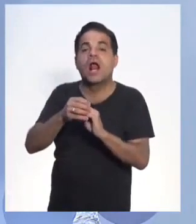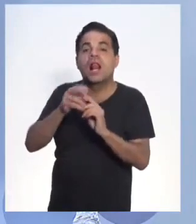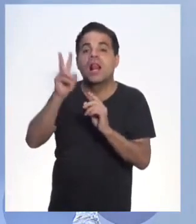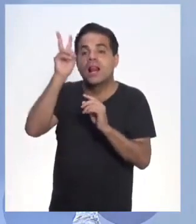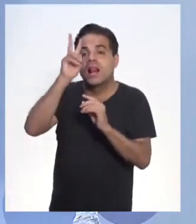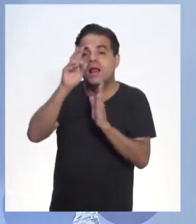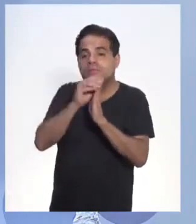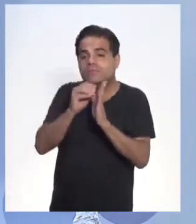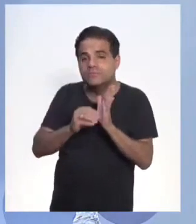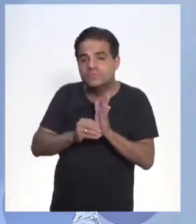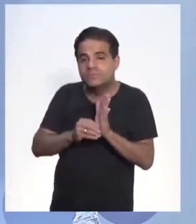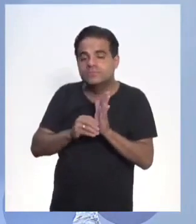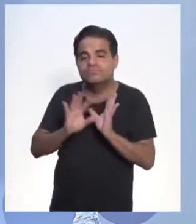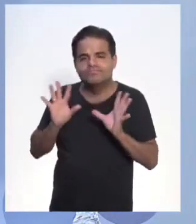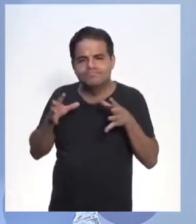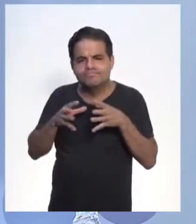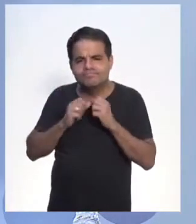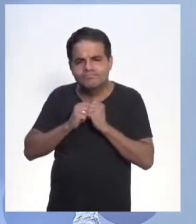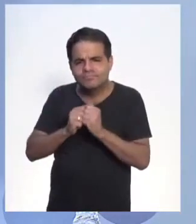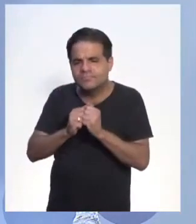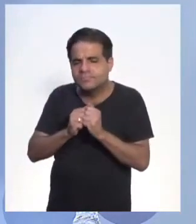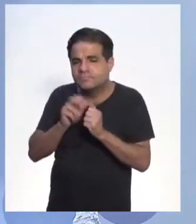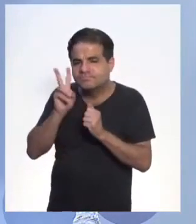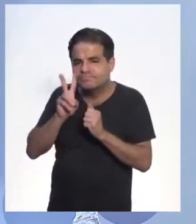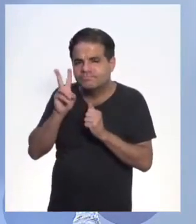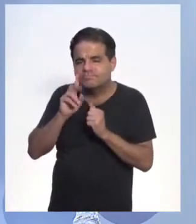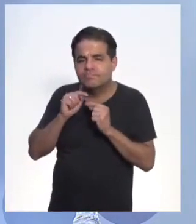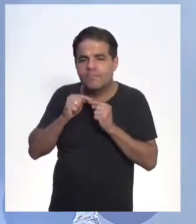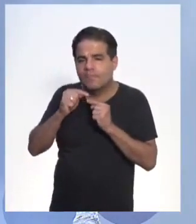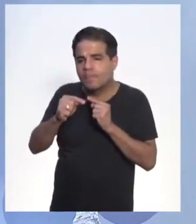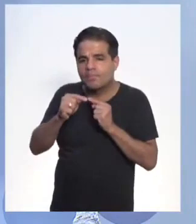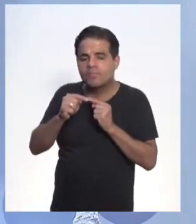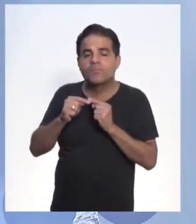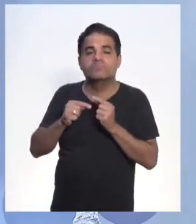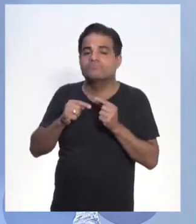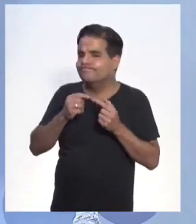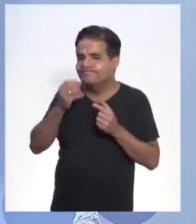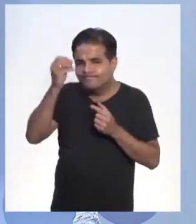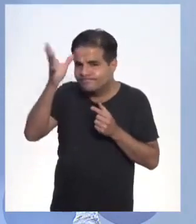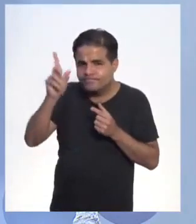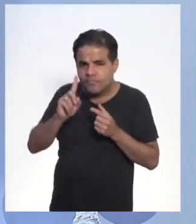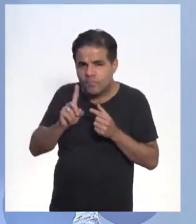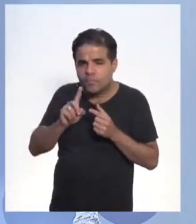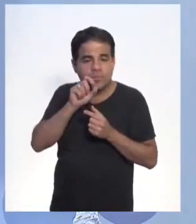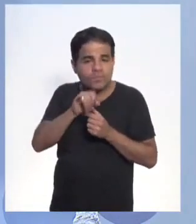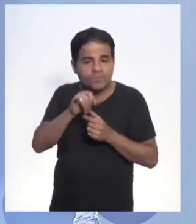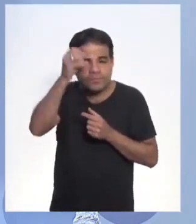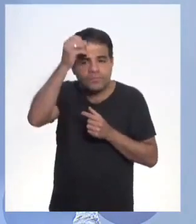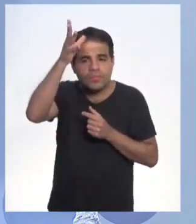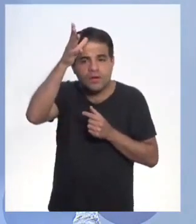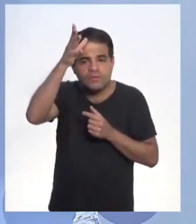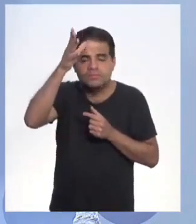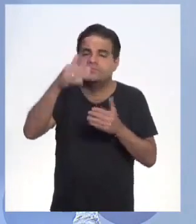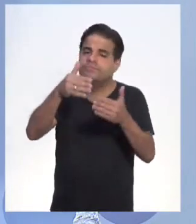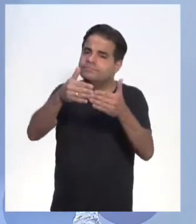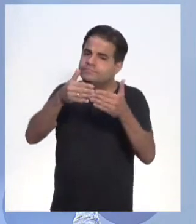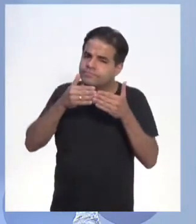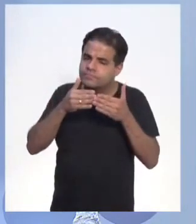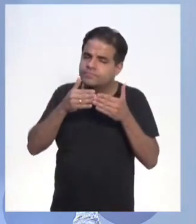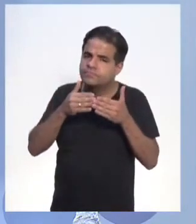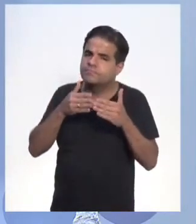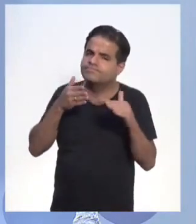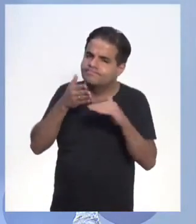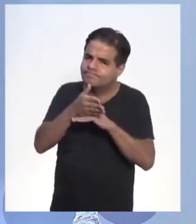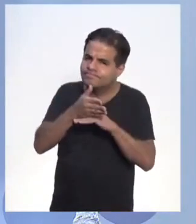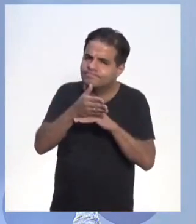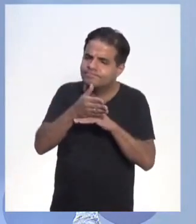Conjuntos disjuntos. Lembrou disso? Não lembrou? Se você não lembrou, por favor,